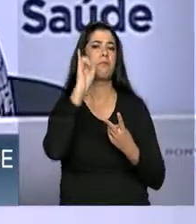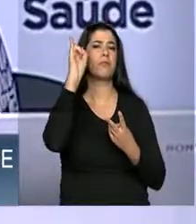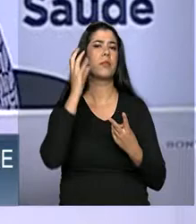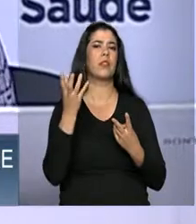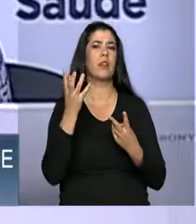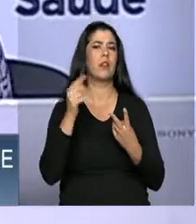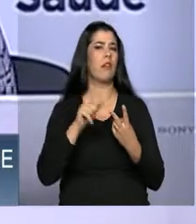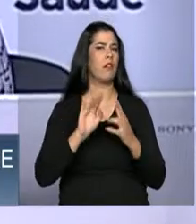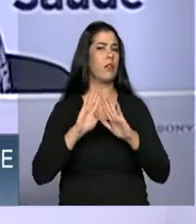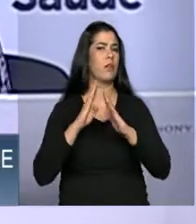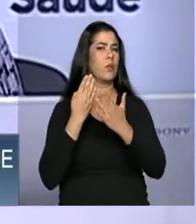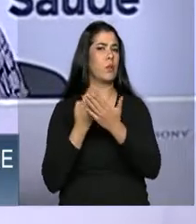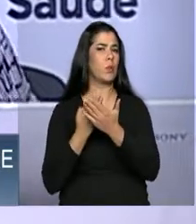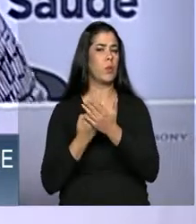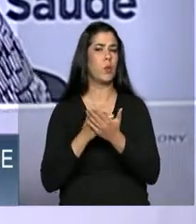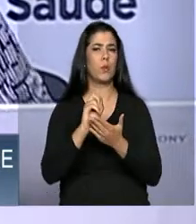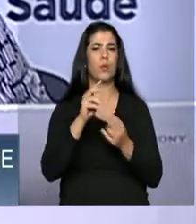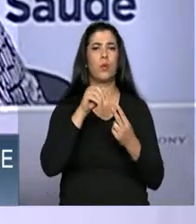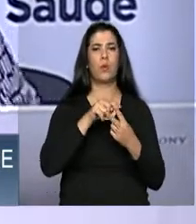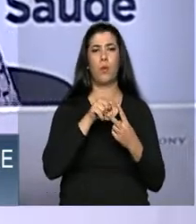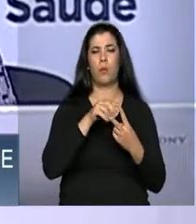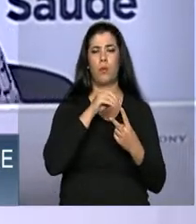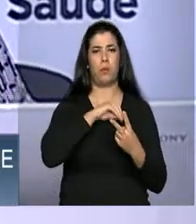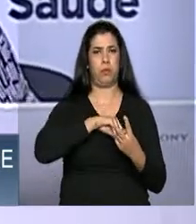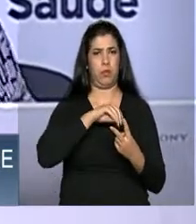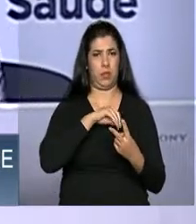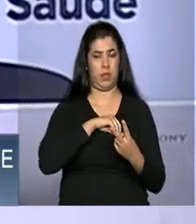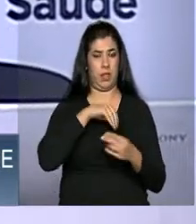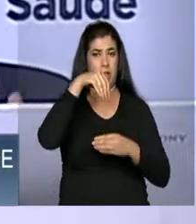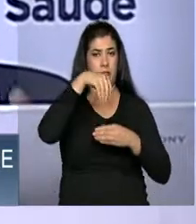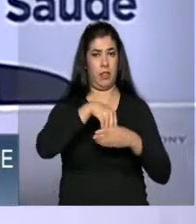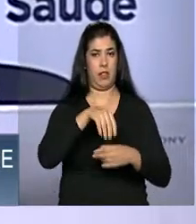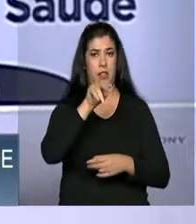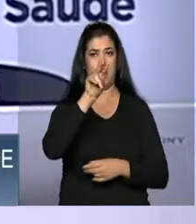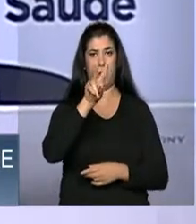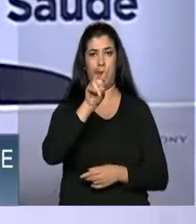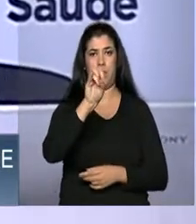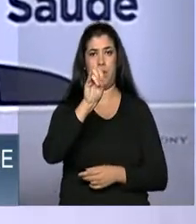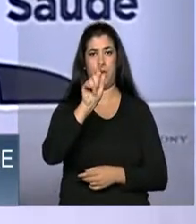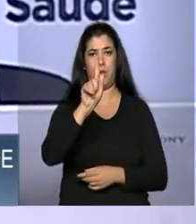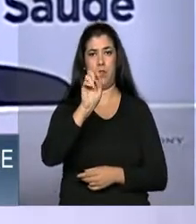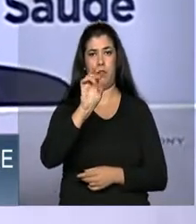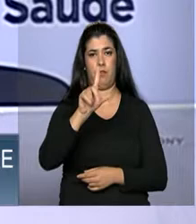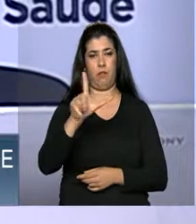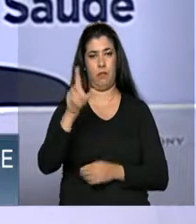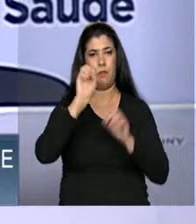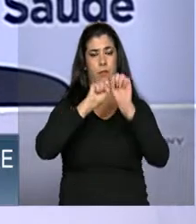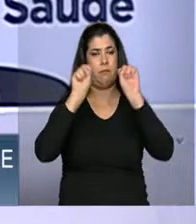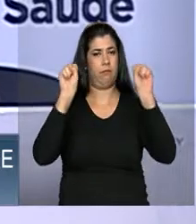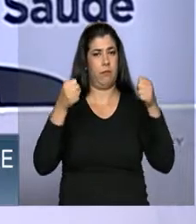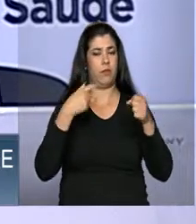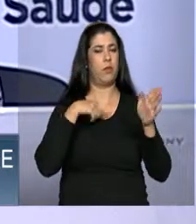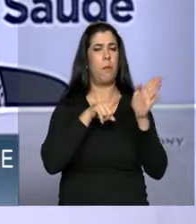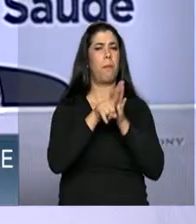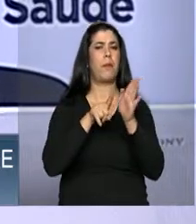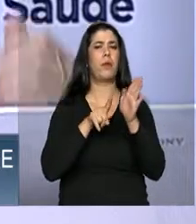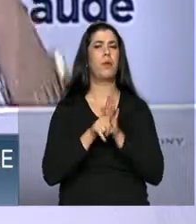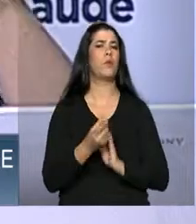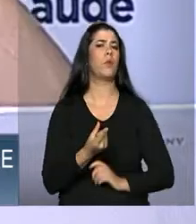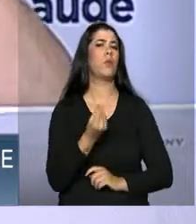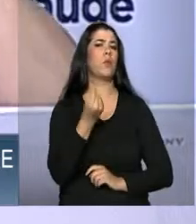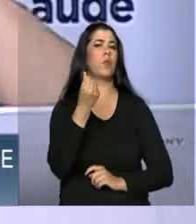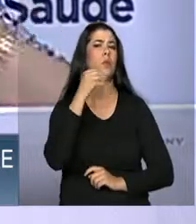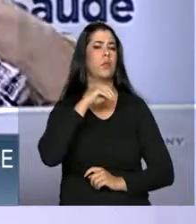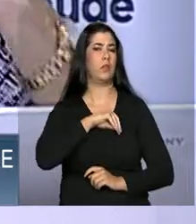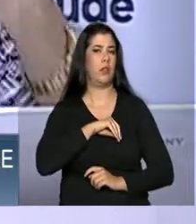escolaridade no Vigitel ele é uma proxy de renda. Nós não perguntamos pela renda no Vigitel